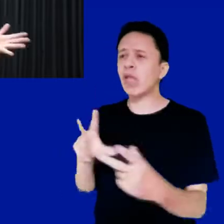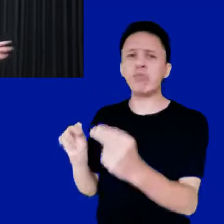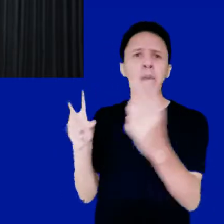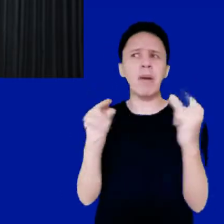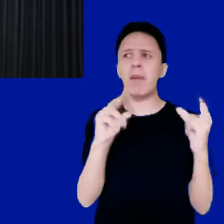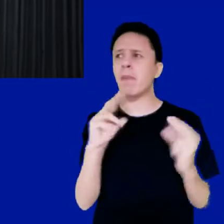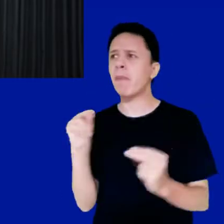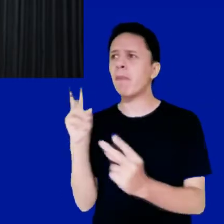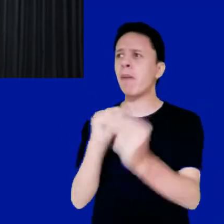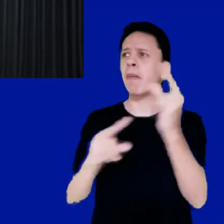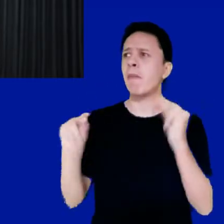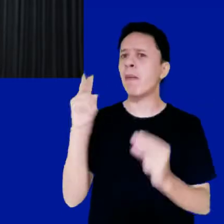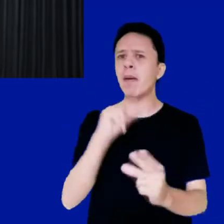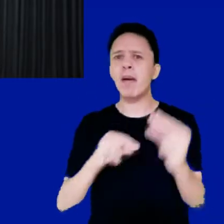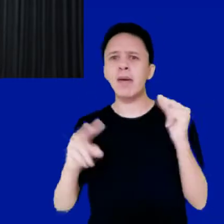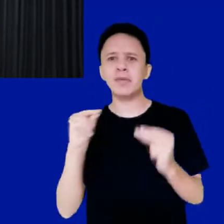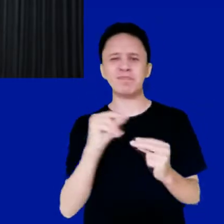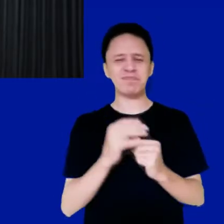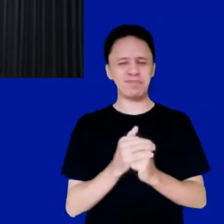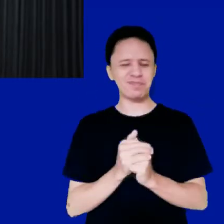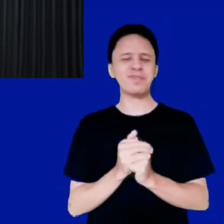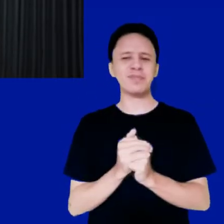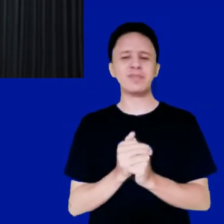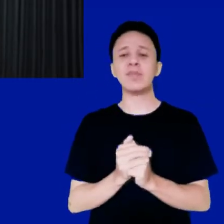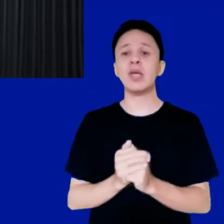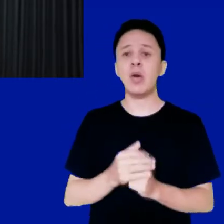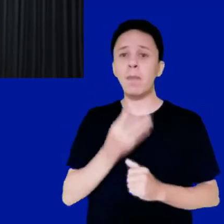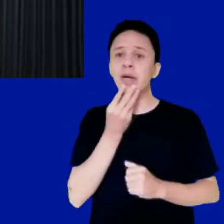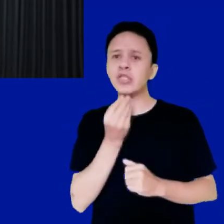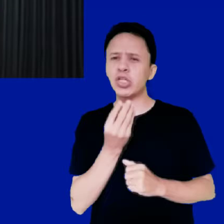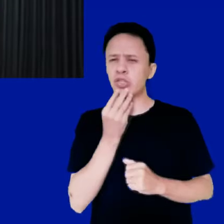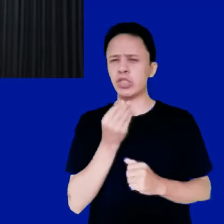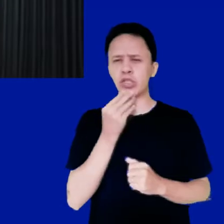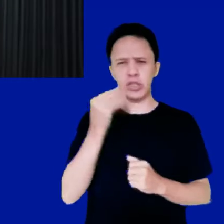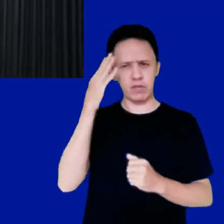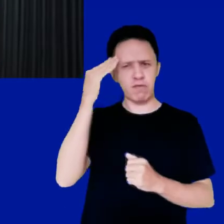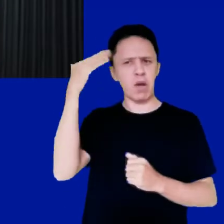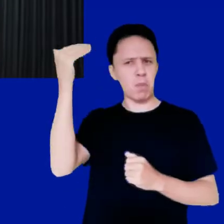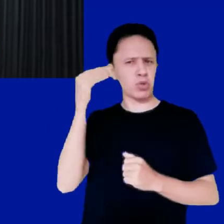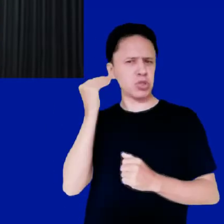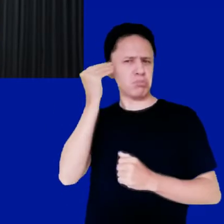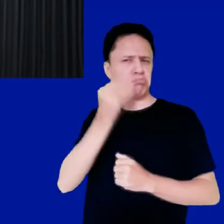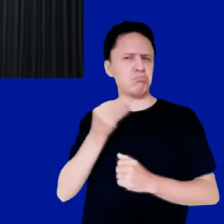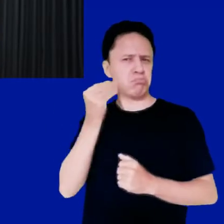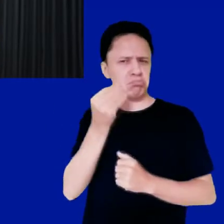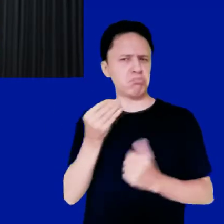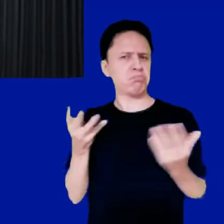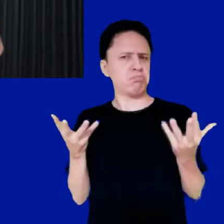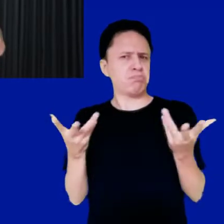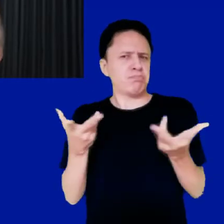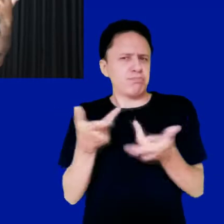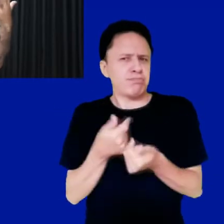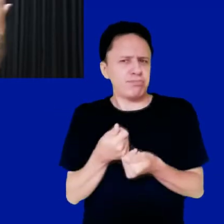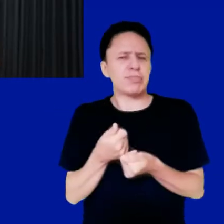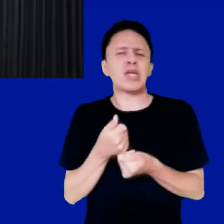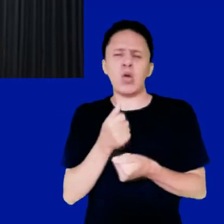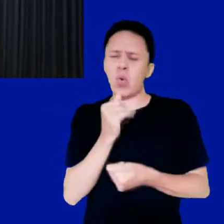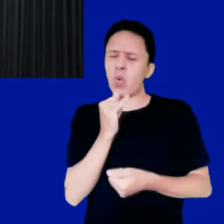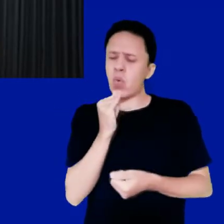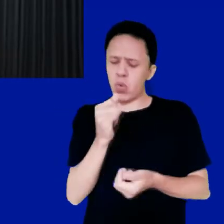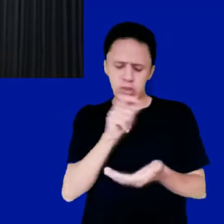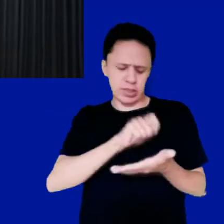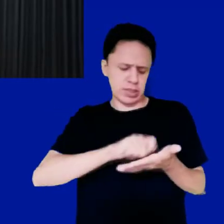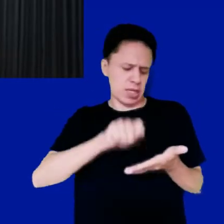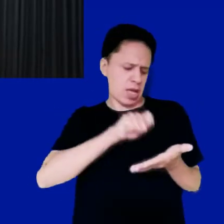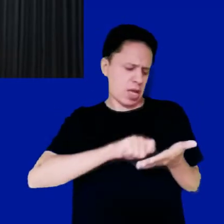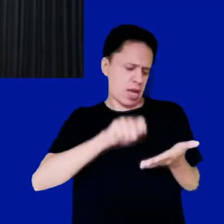na boca do povo, vamos dizer assim. Né? A respeito disso, o Machado de Assis, né, um grande escritor já com uma presciência